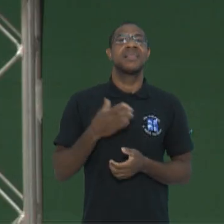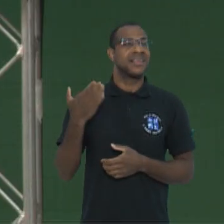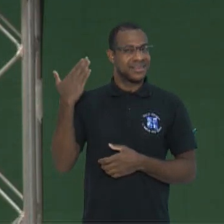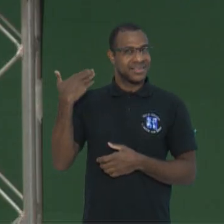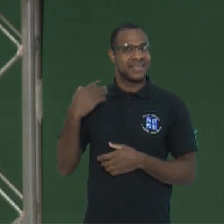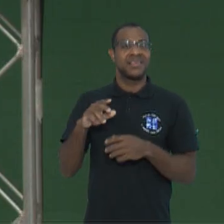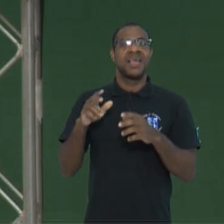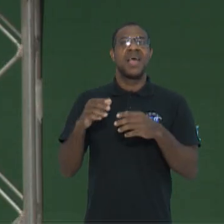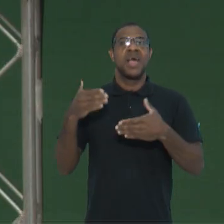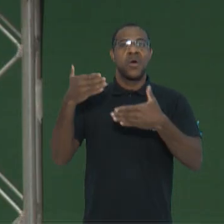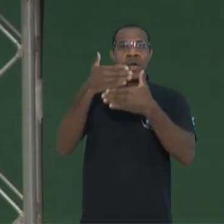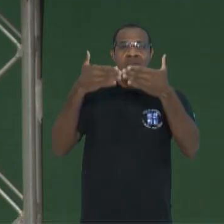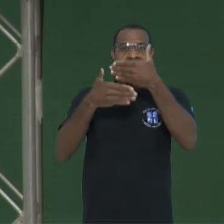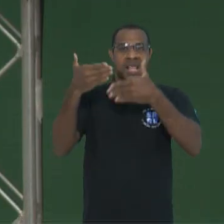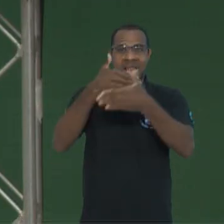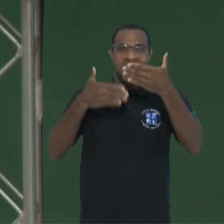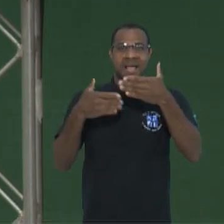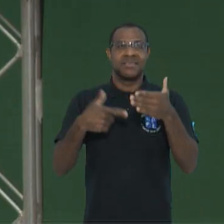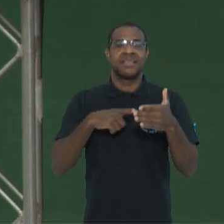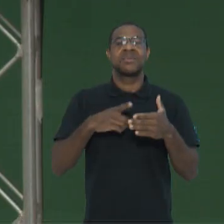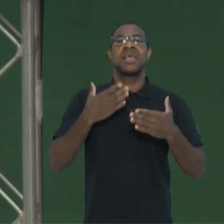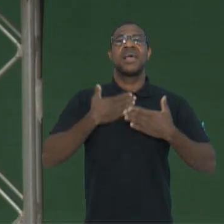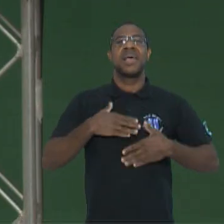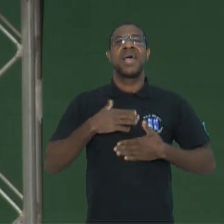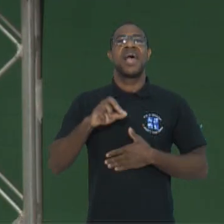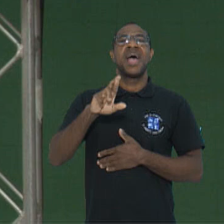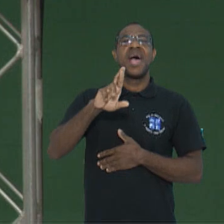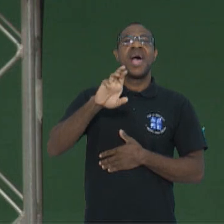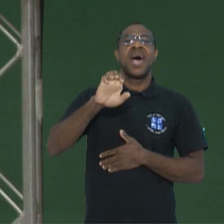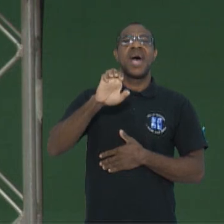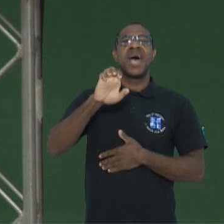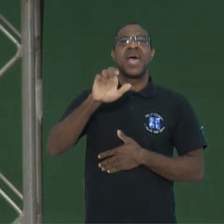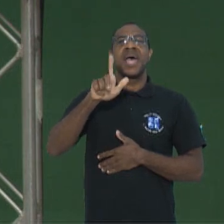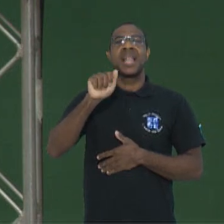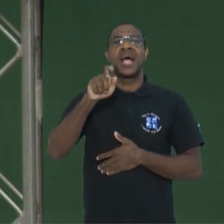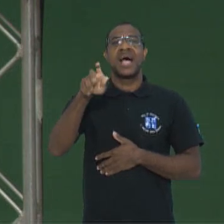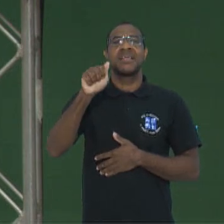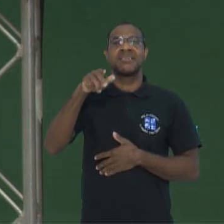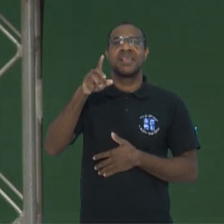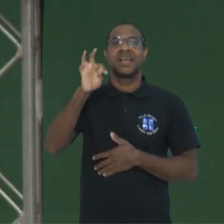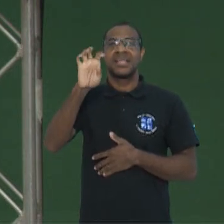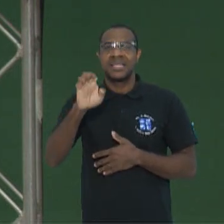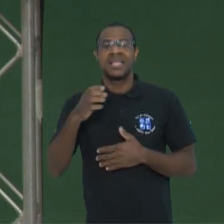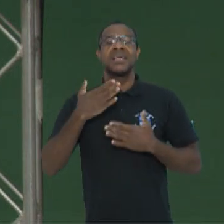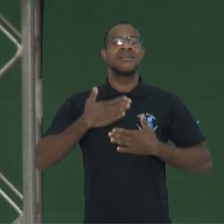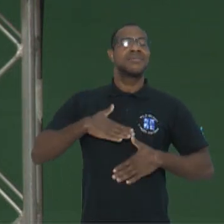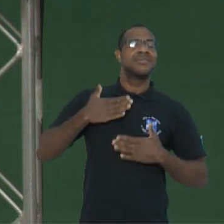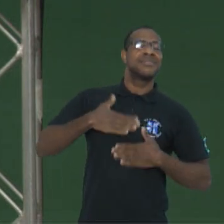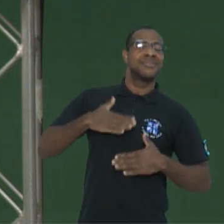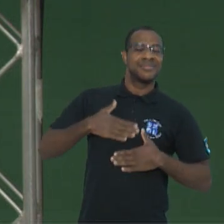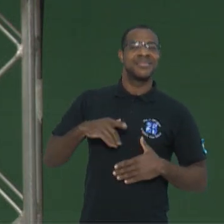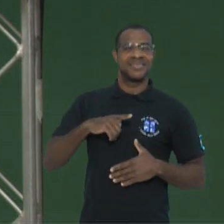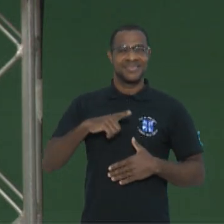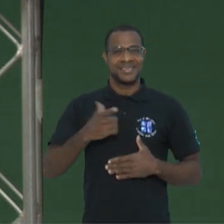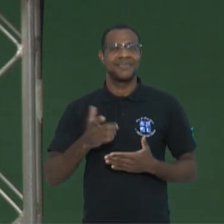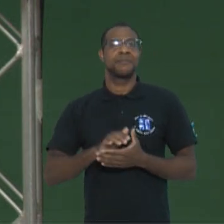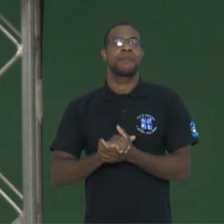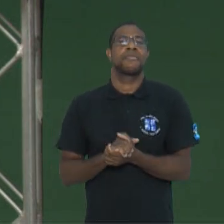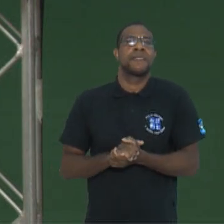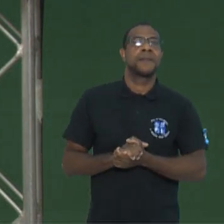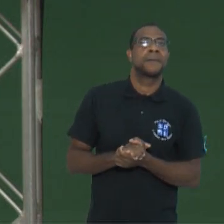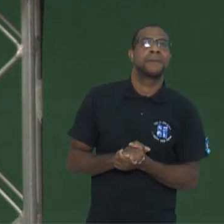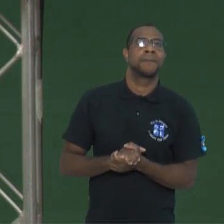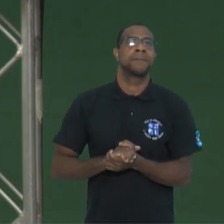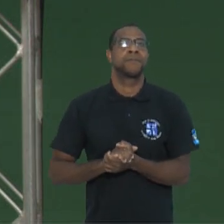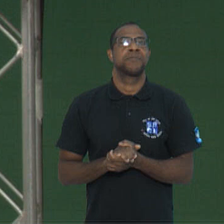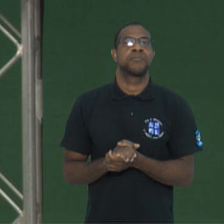slide anterior, que fala que é relaxante, é tranquilo, sempre na positividade. Né? Quotes